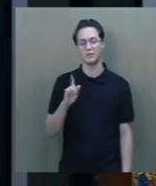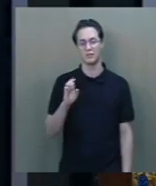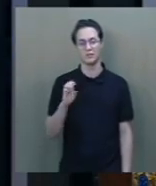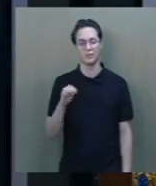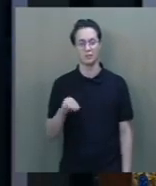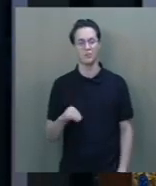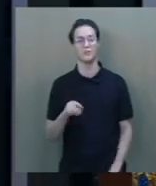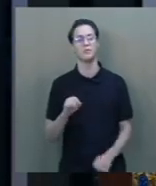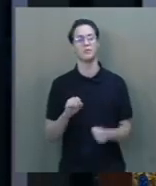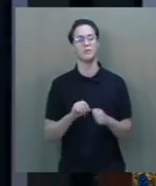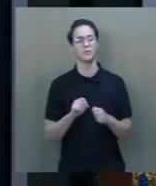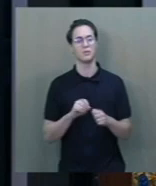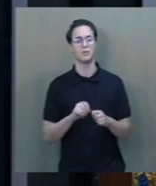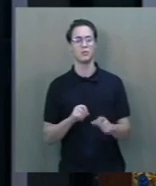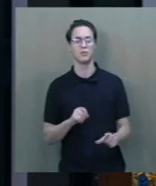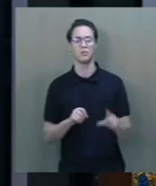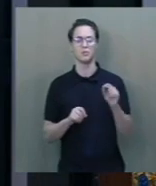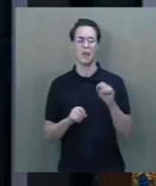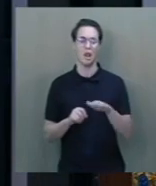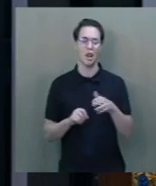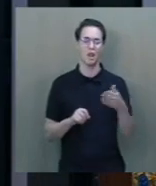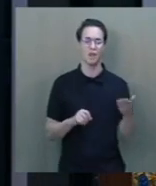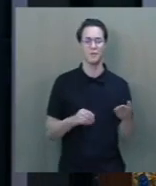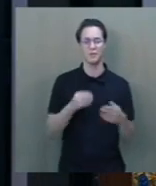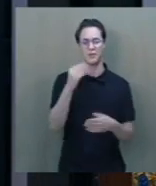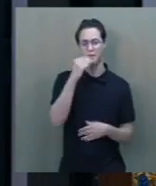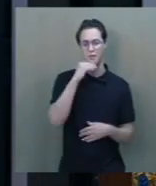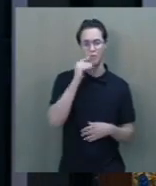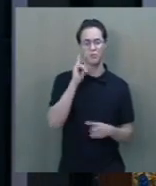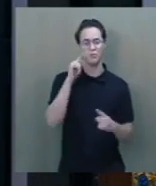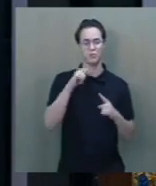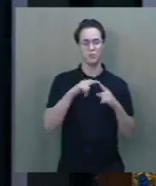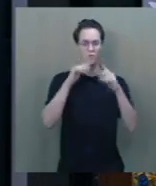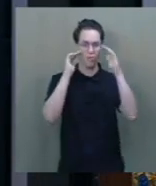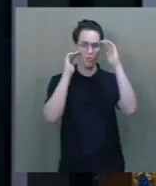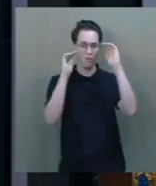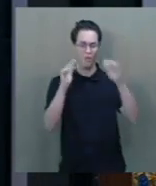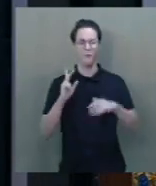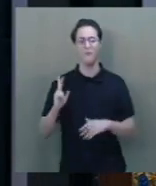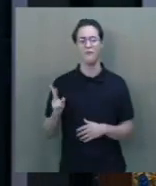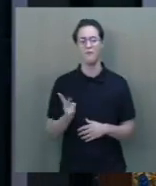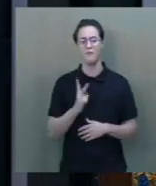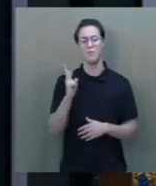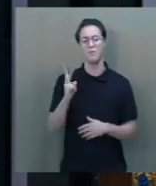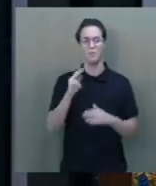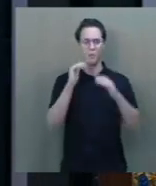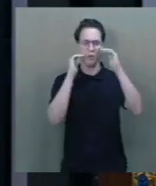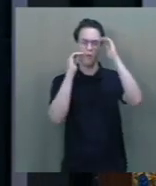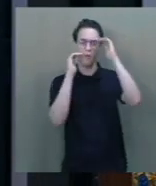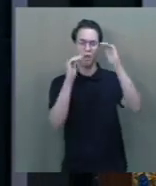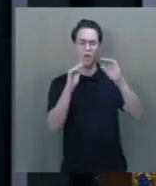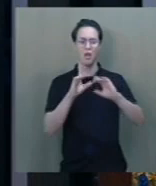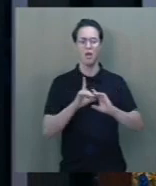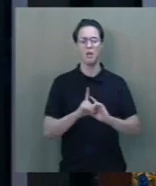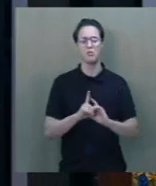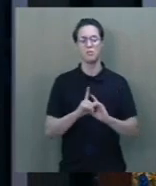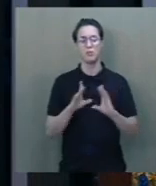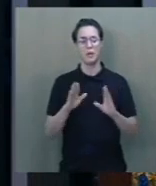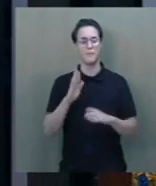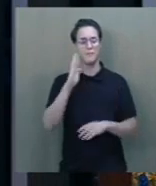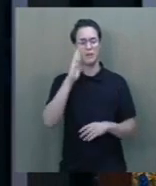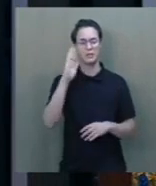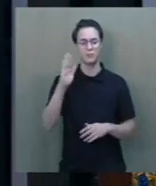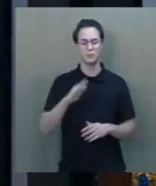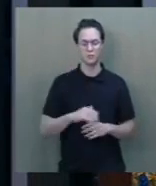faz a opção pelo lado mais fraco para honrar os seus valores, para honrar a democracia e